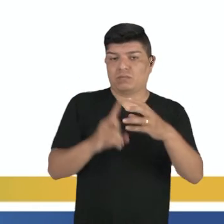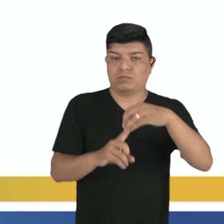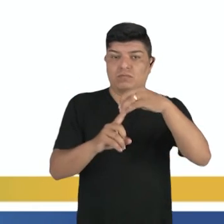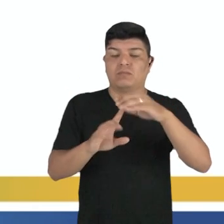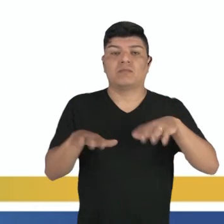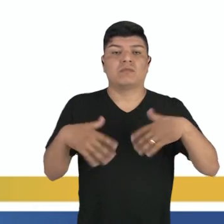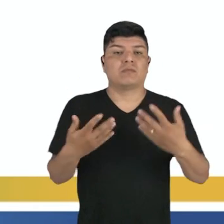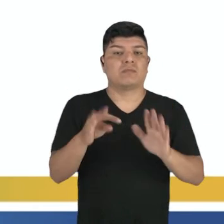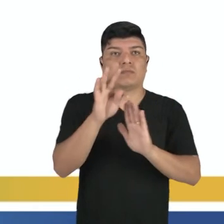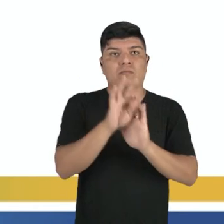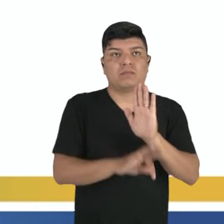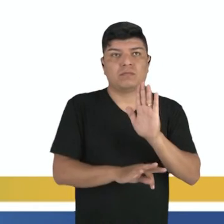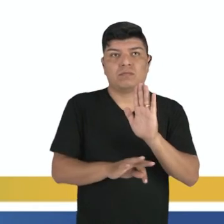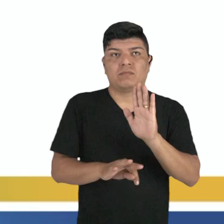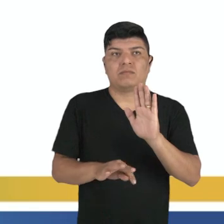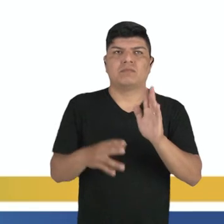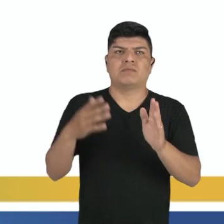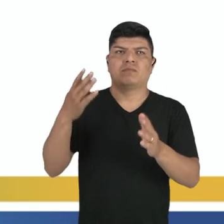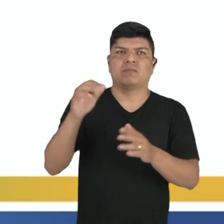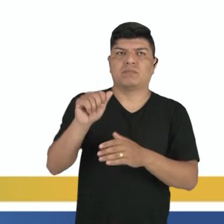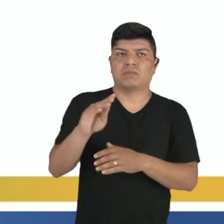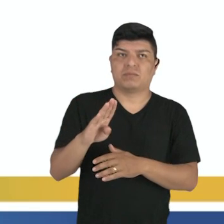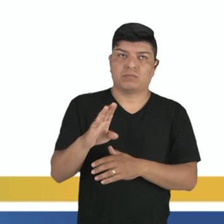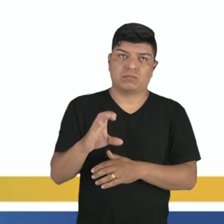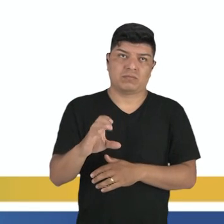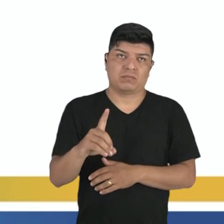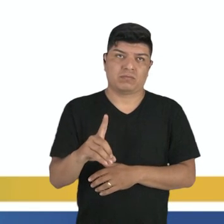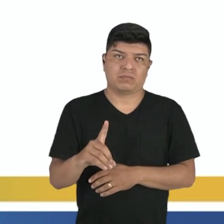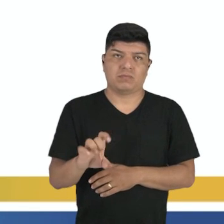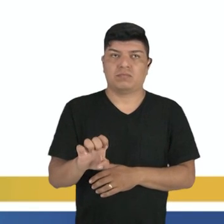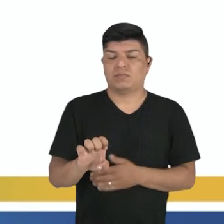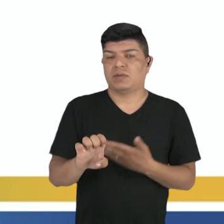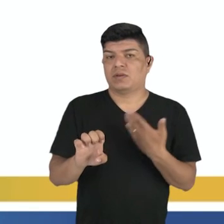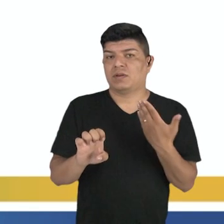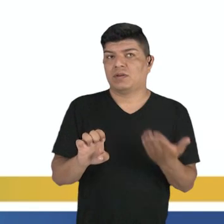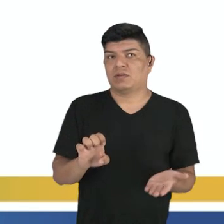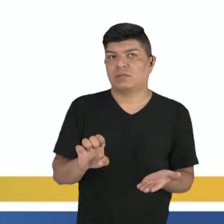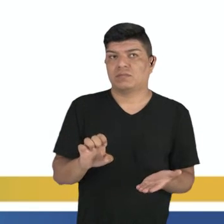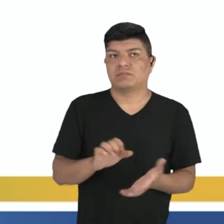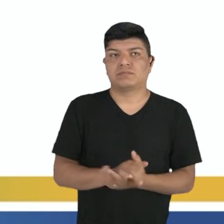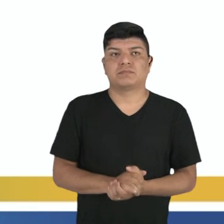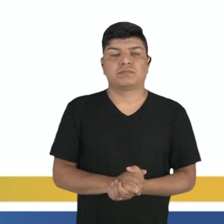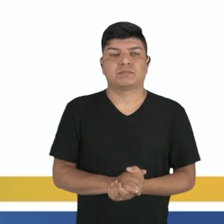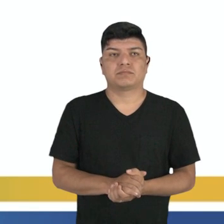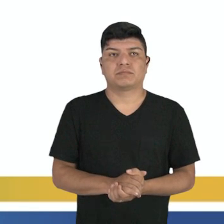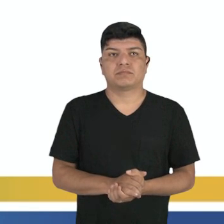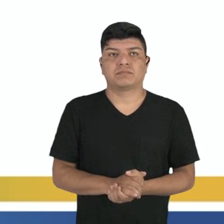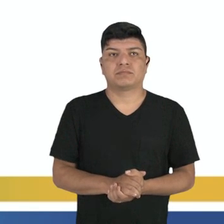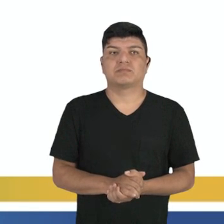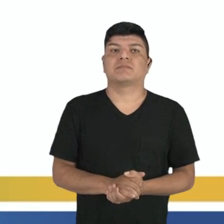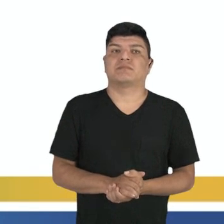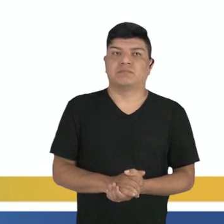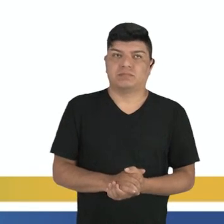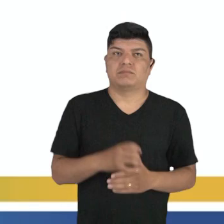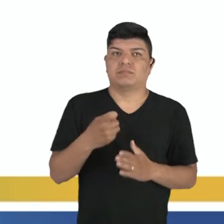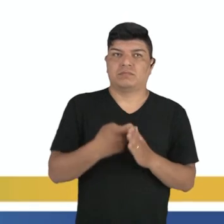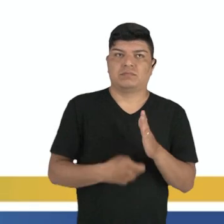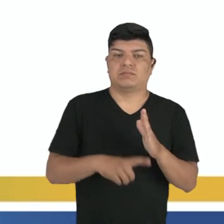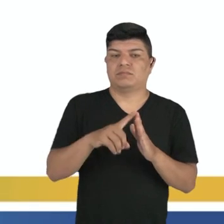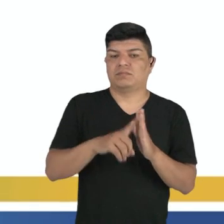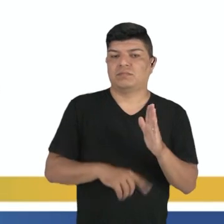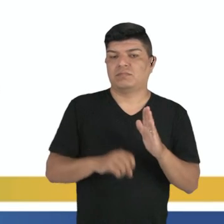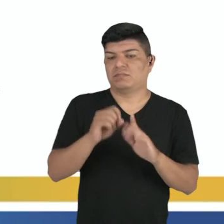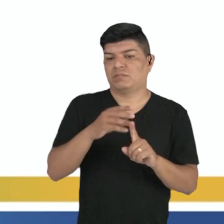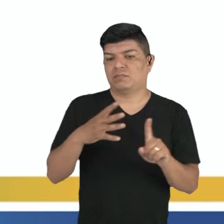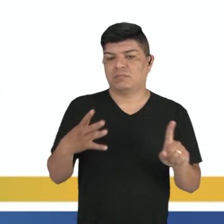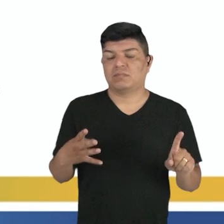Que texto é esse? É o descritivo, narrativo, expositivo, injuntivo ou dissertativo argumentativo? Dissertativo argumentativo, né,